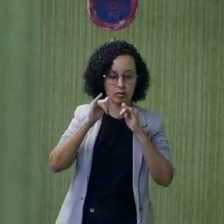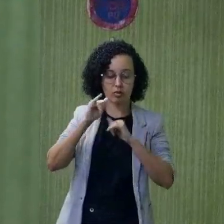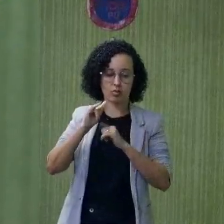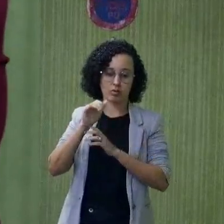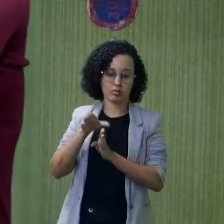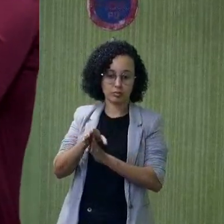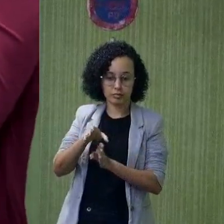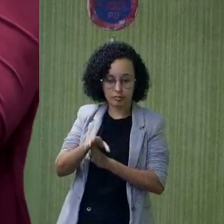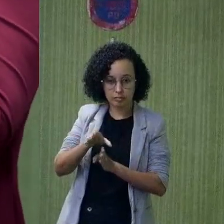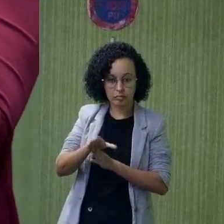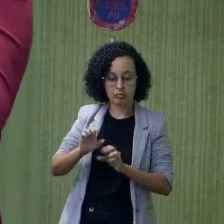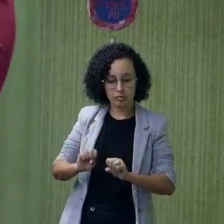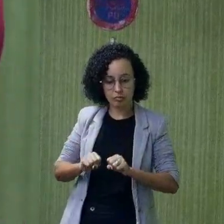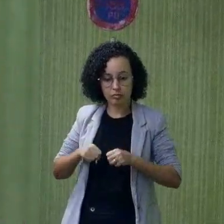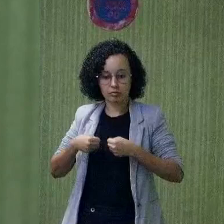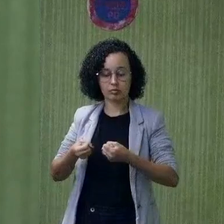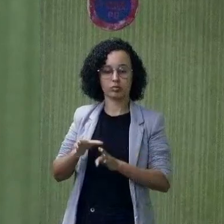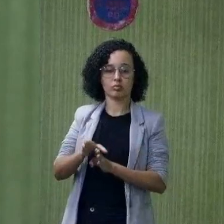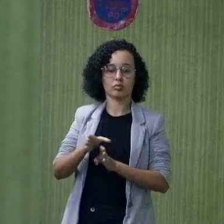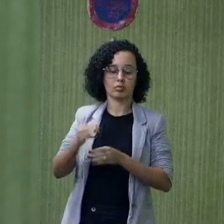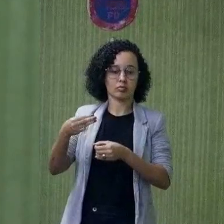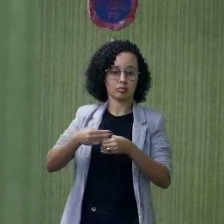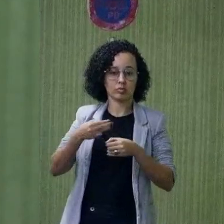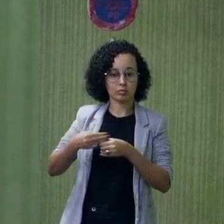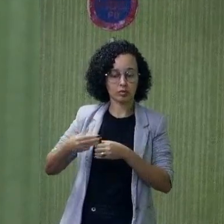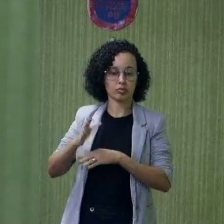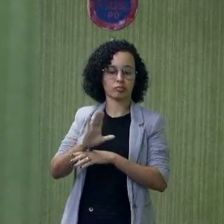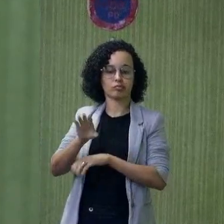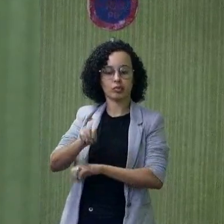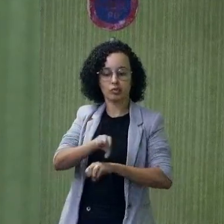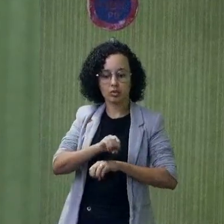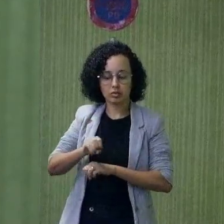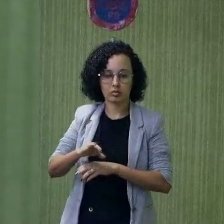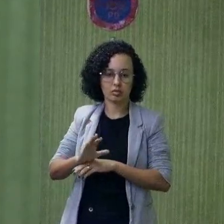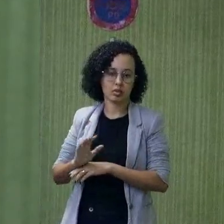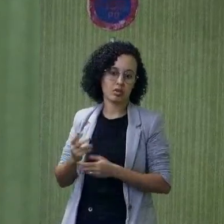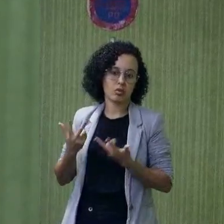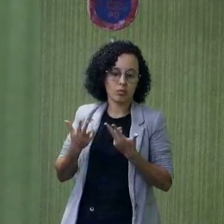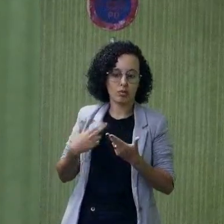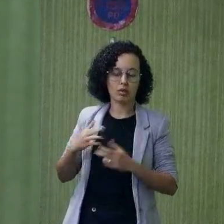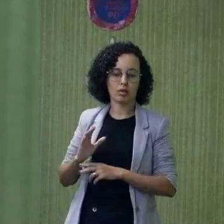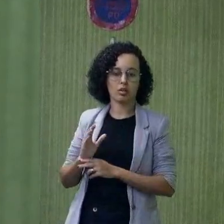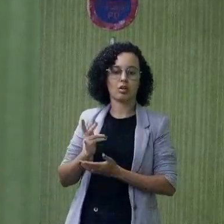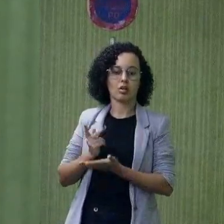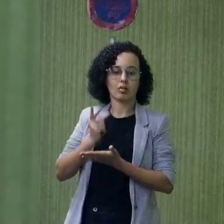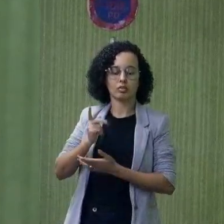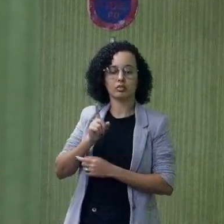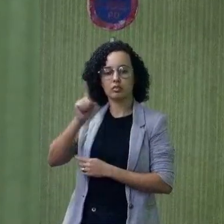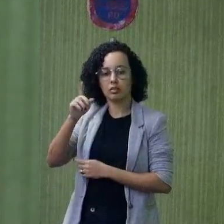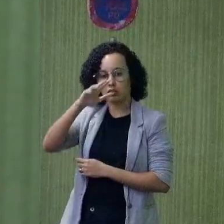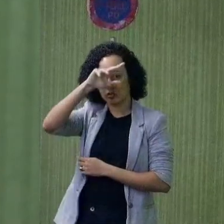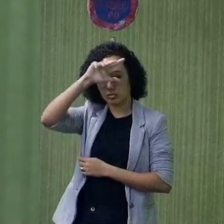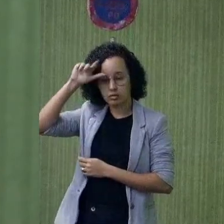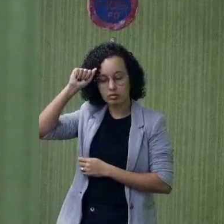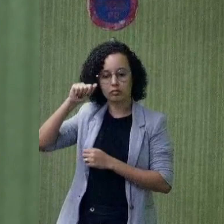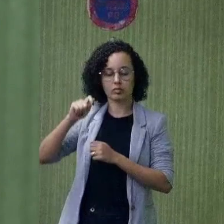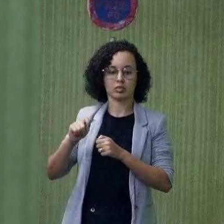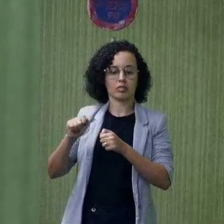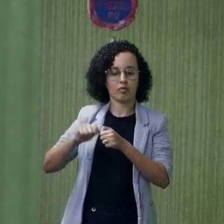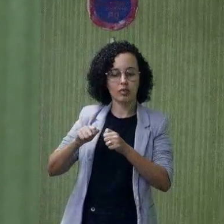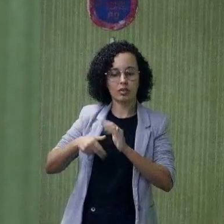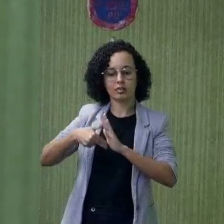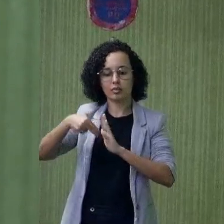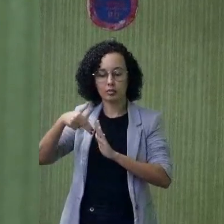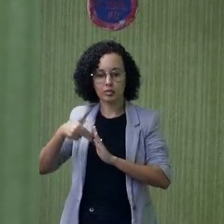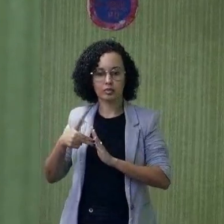fortalecer os conselhos municipais de educação assim como já acontece no Amazonas né de que eles Façam as normativas